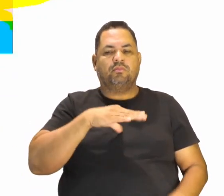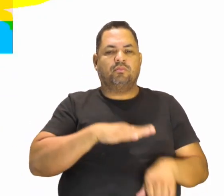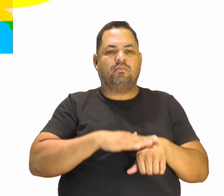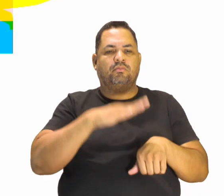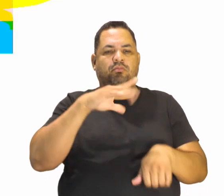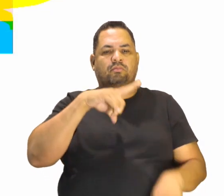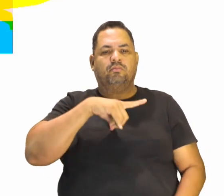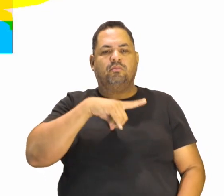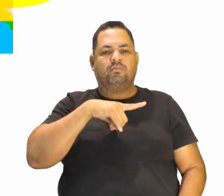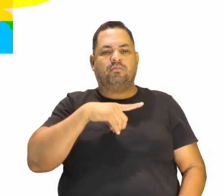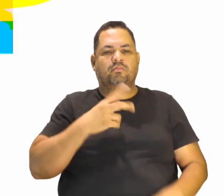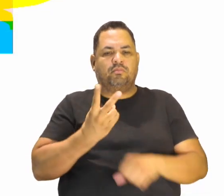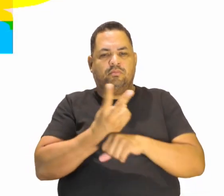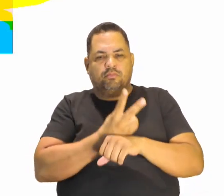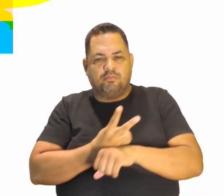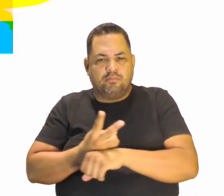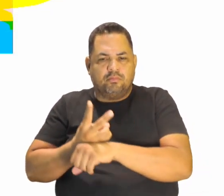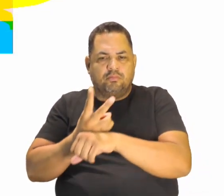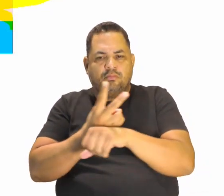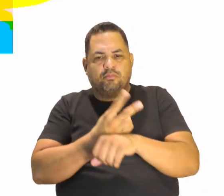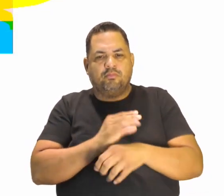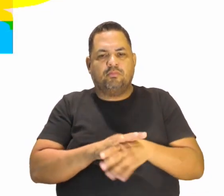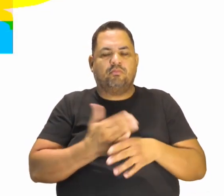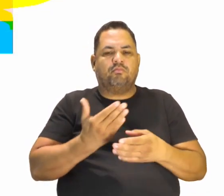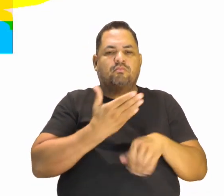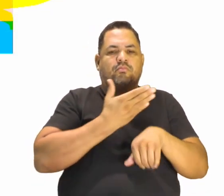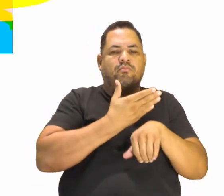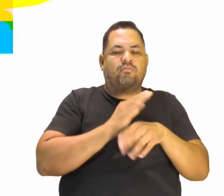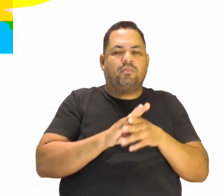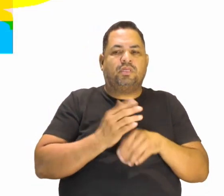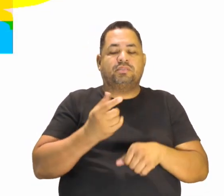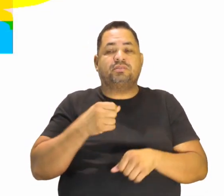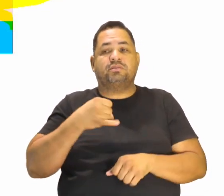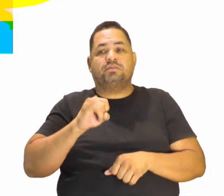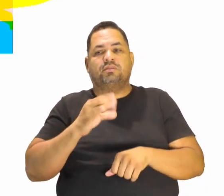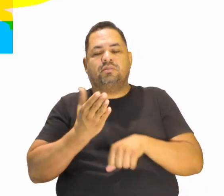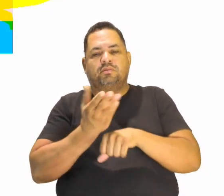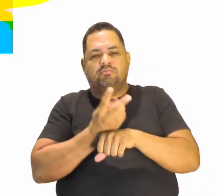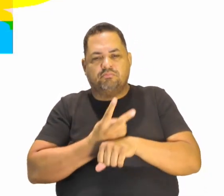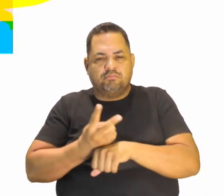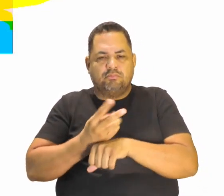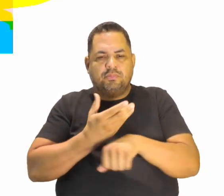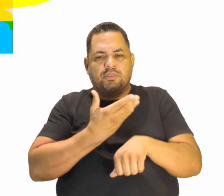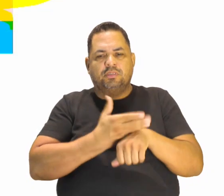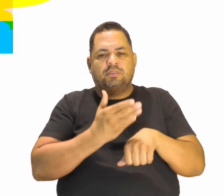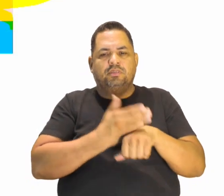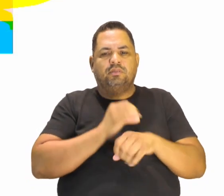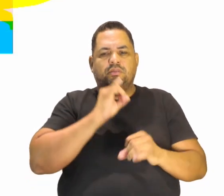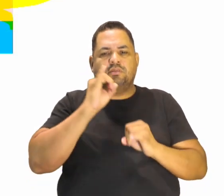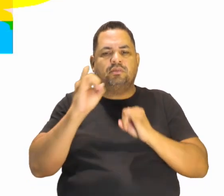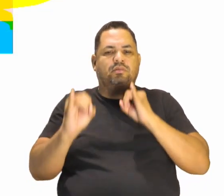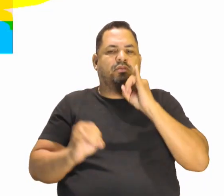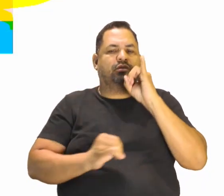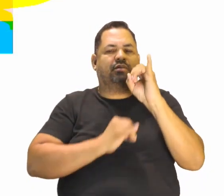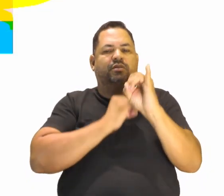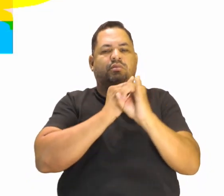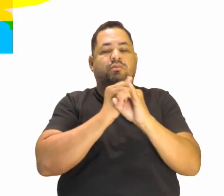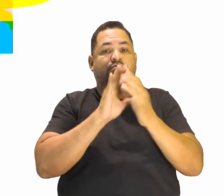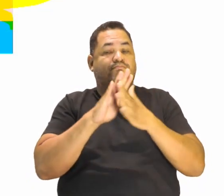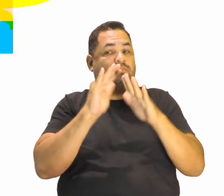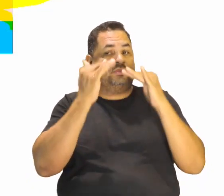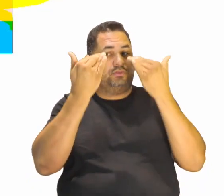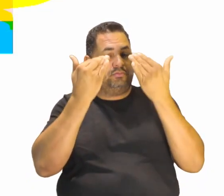Então, você tem que buscar aí, se você for buscar treinos pela internet, tem uma grande atenção aí, se você não